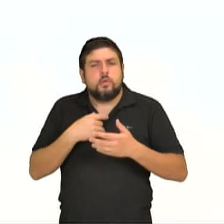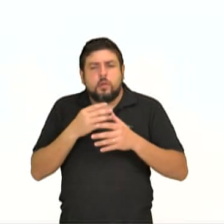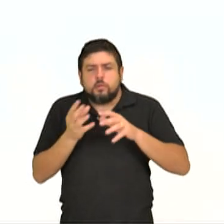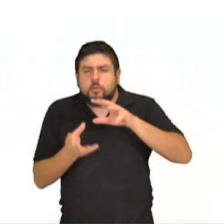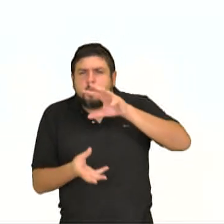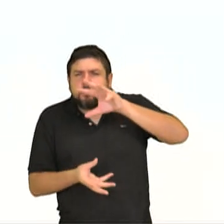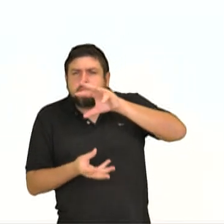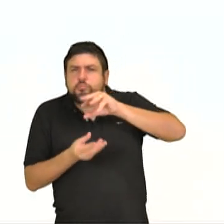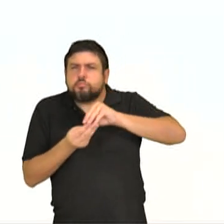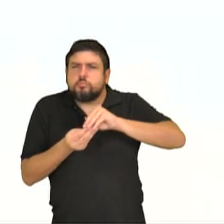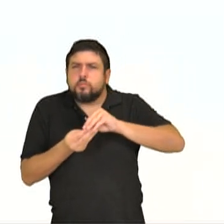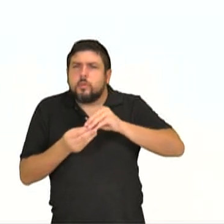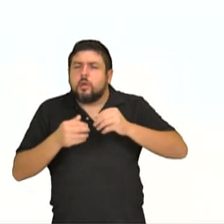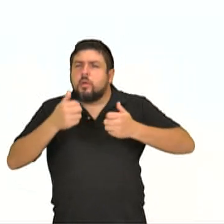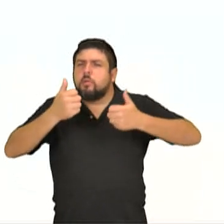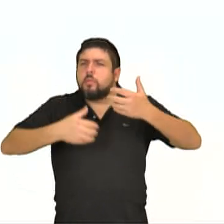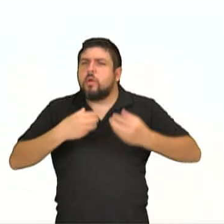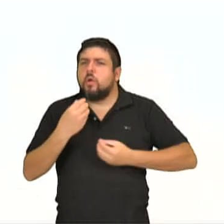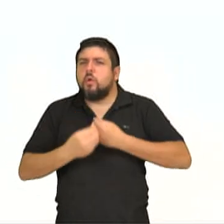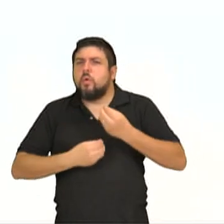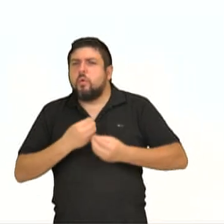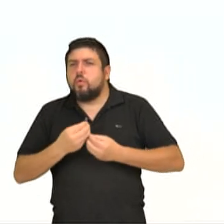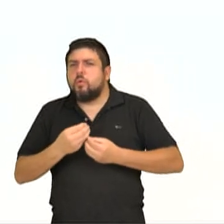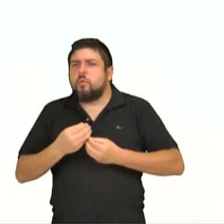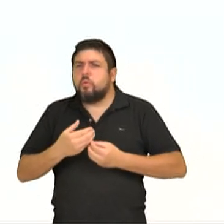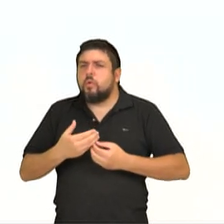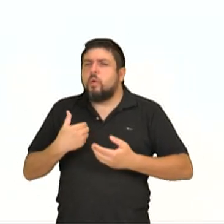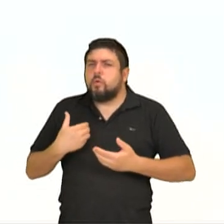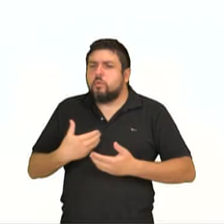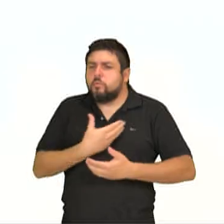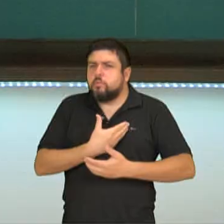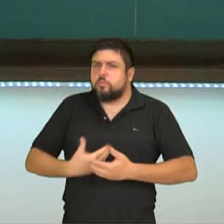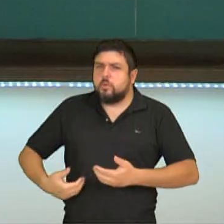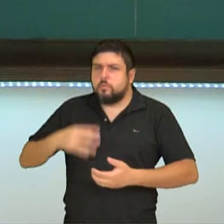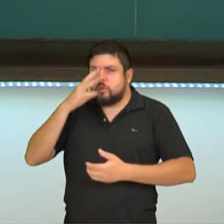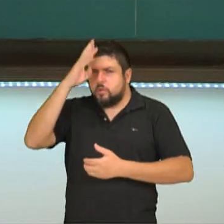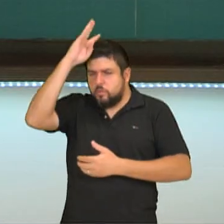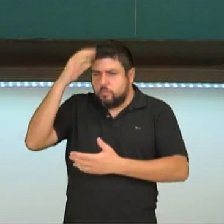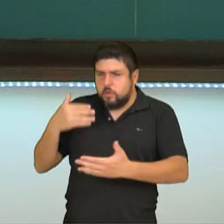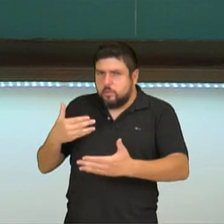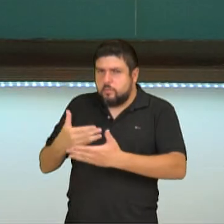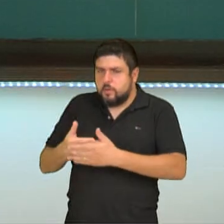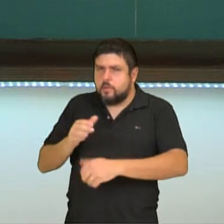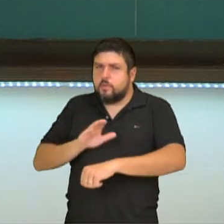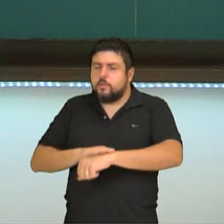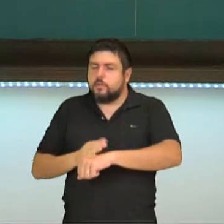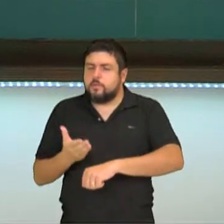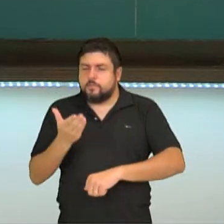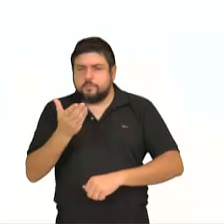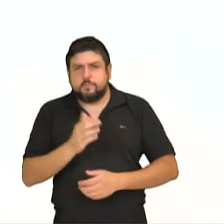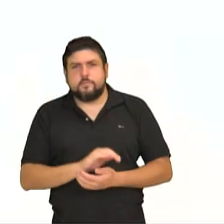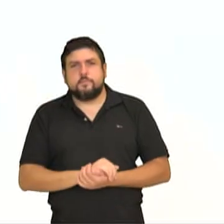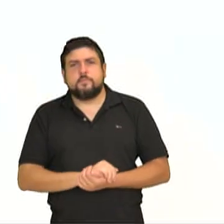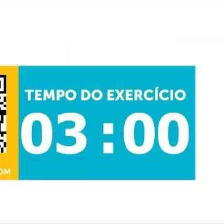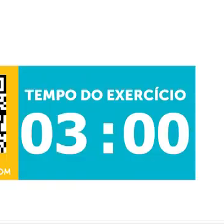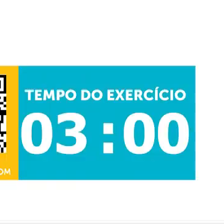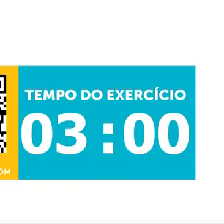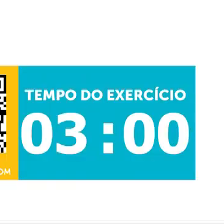explicando a estrutura dos cargos republicanos romanos que a gente viu até aqui. Eu vou dar um tempinho para vocês e a gente já volta.